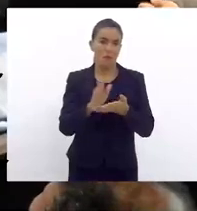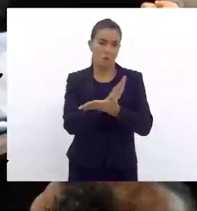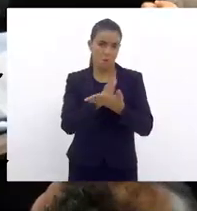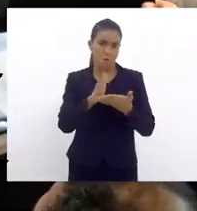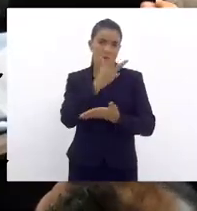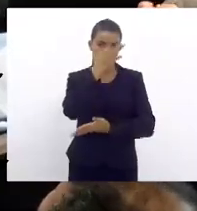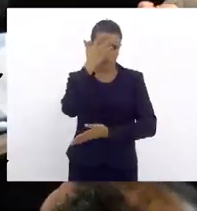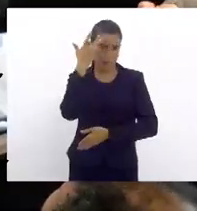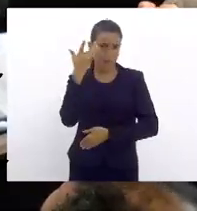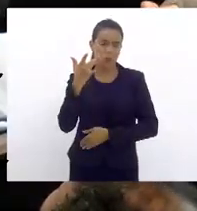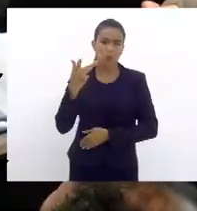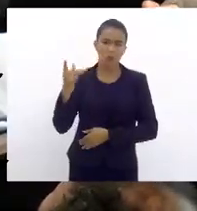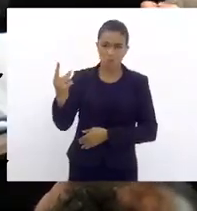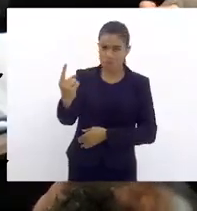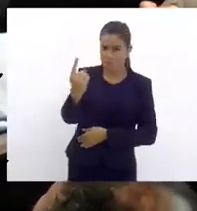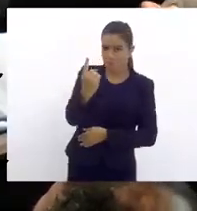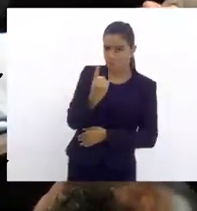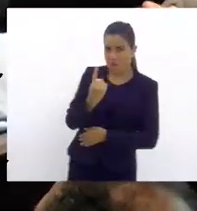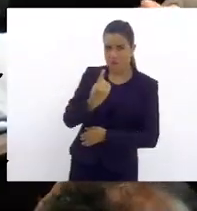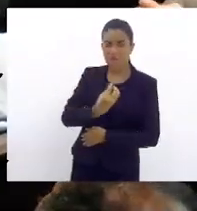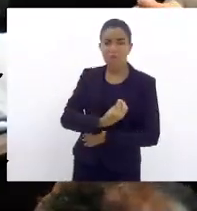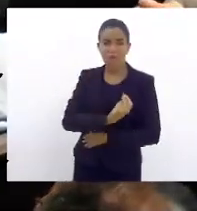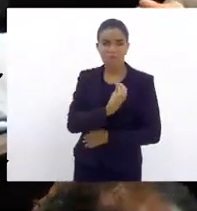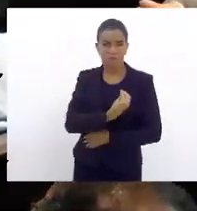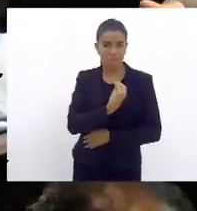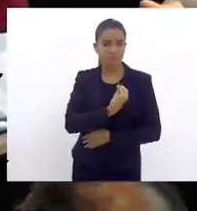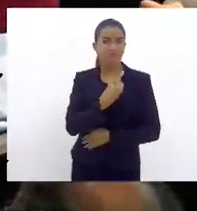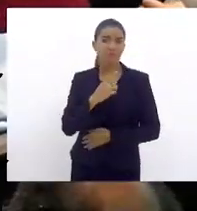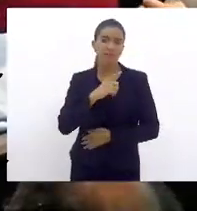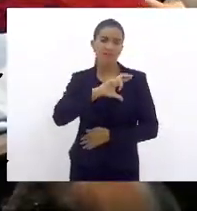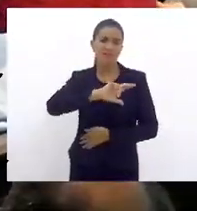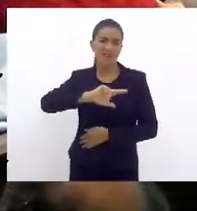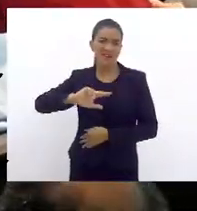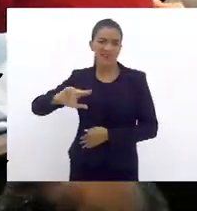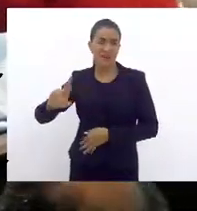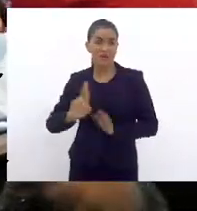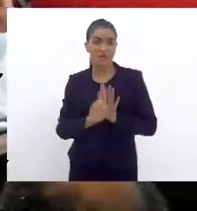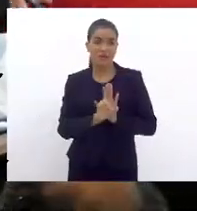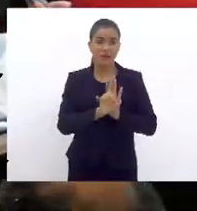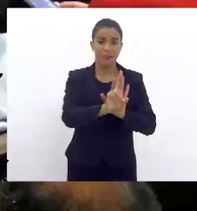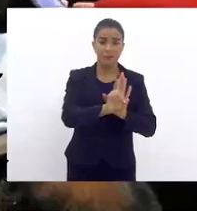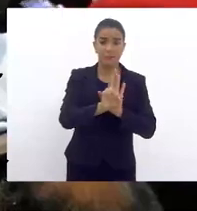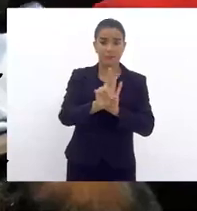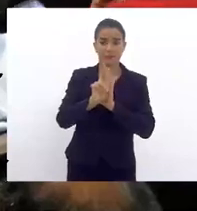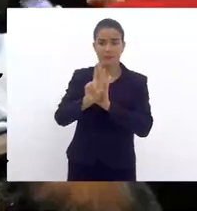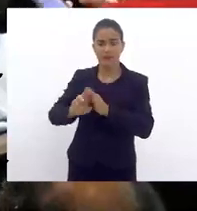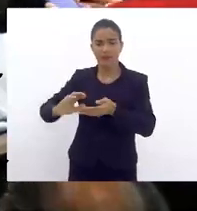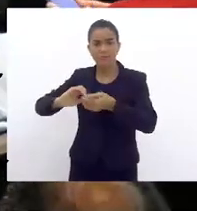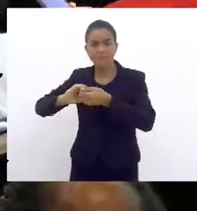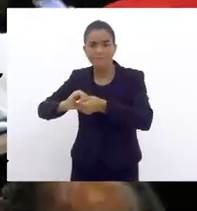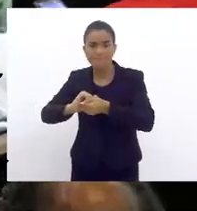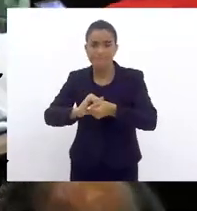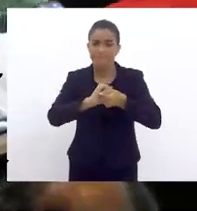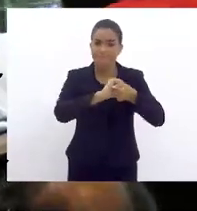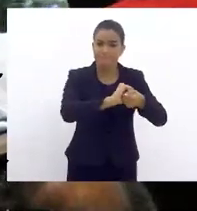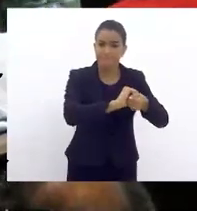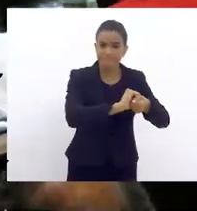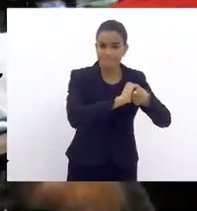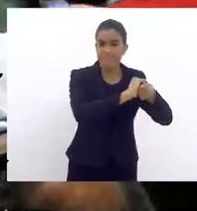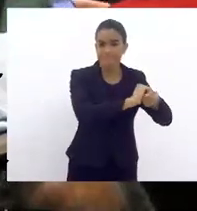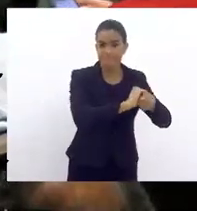vão estar aqui participando tem vários aqui representantes que vão estar saudando essa